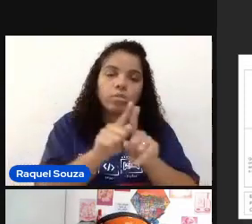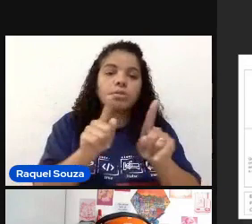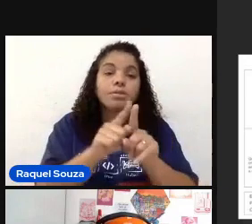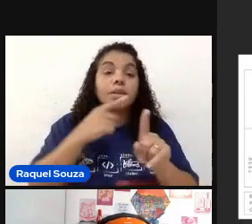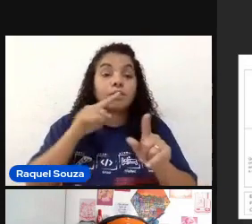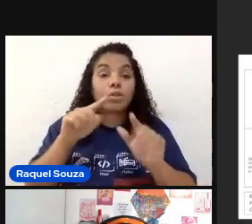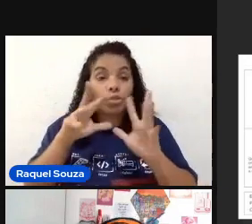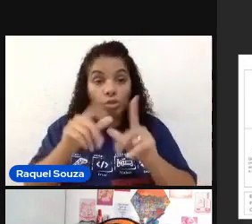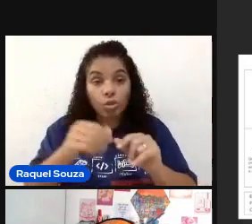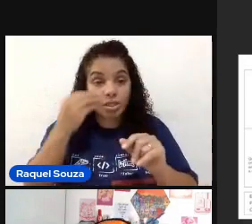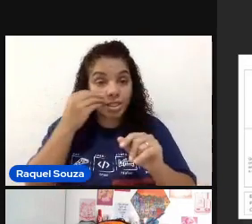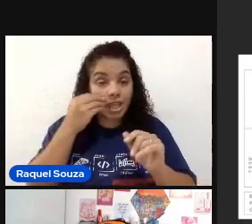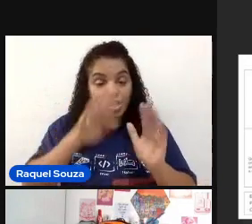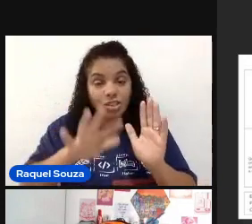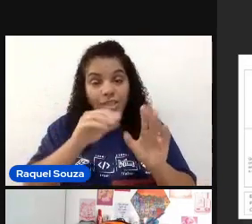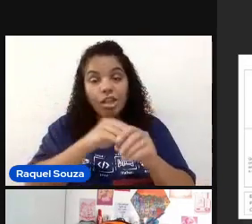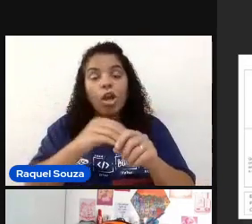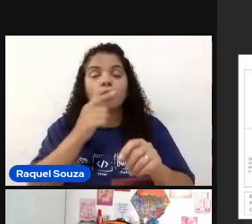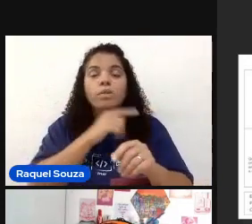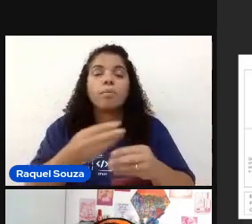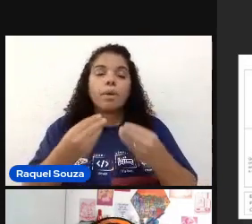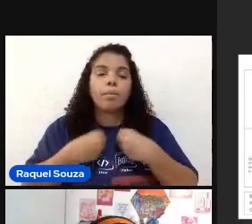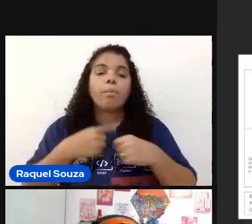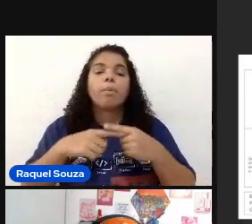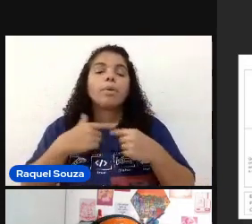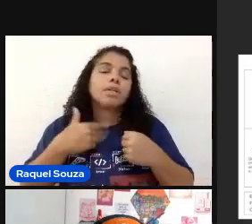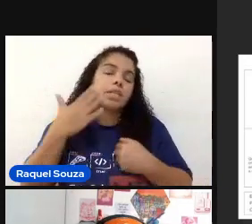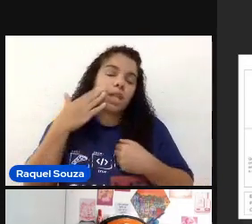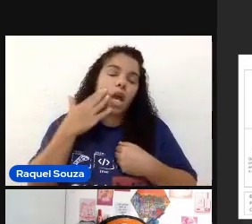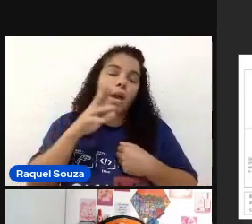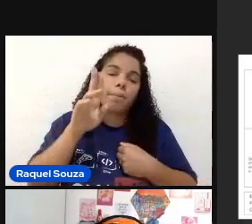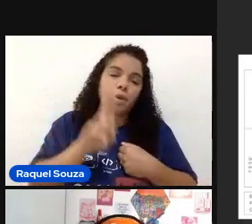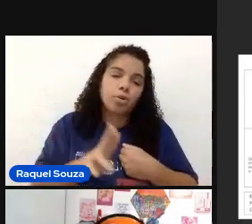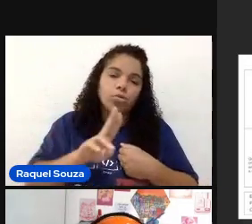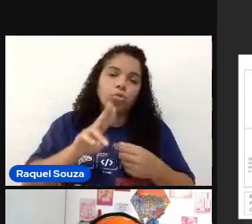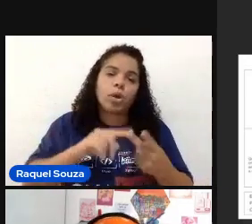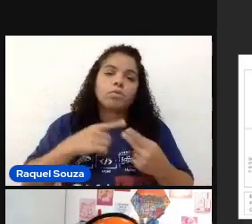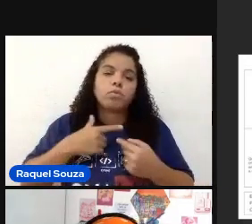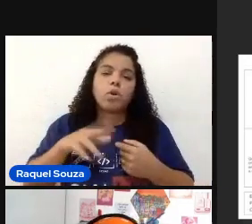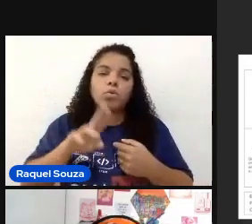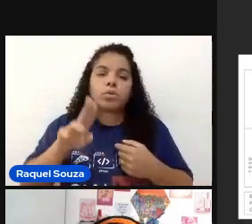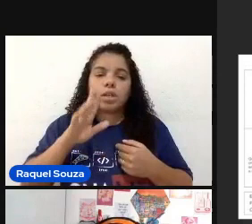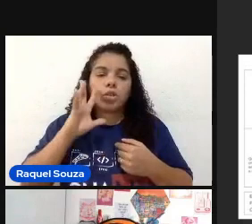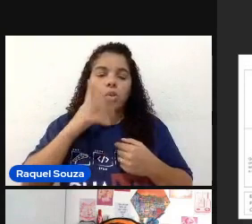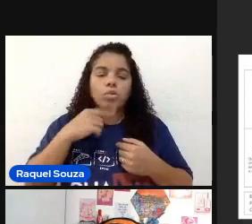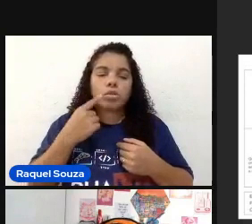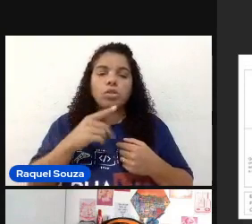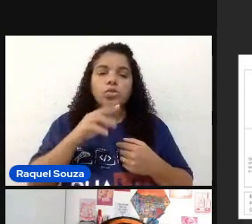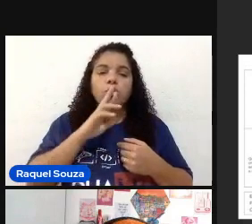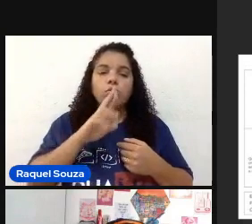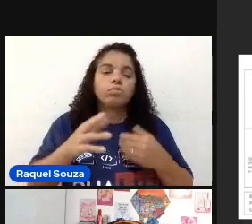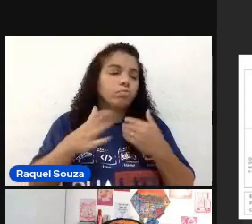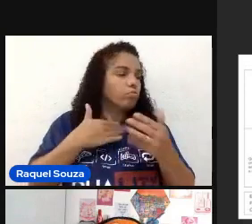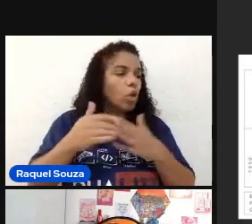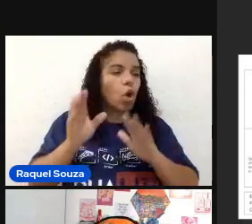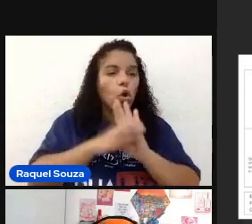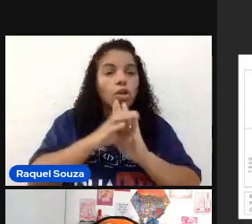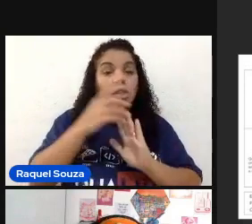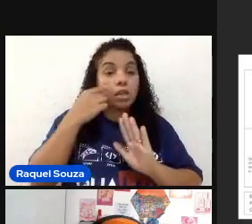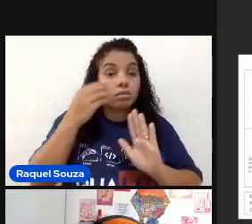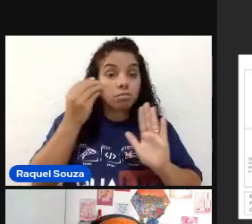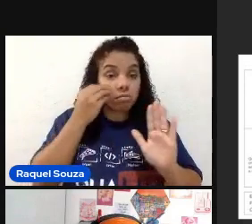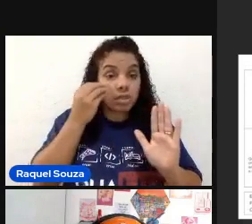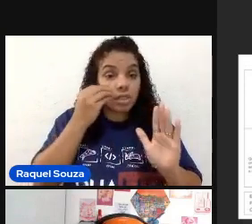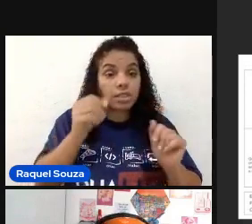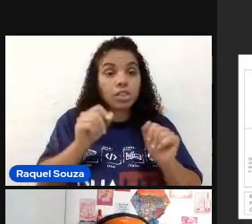me propõe. Porque a gente sabe que usuários vão utilizar nossa solução em diferentes conceitos. Então, testando com diferentes pessoas,